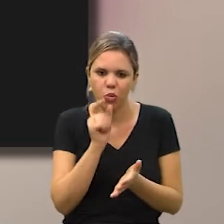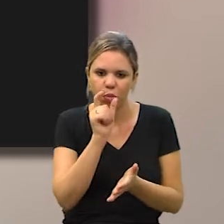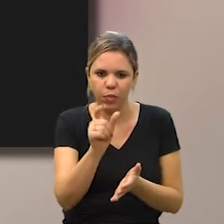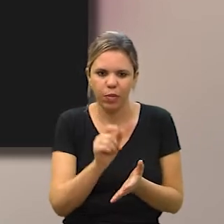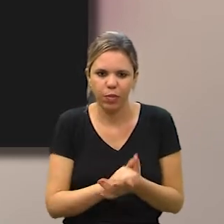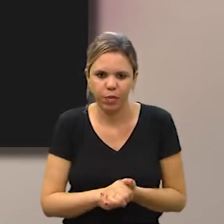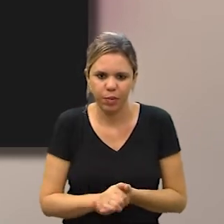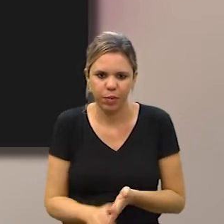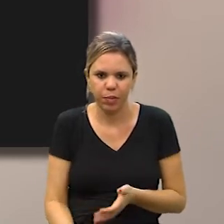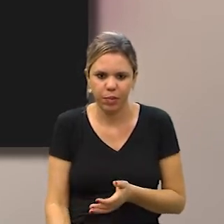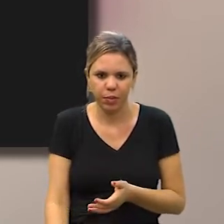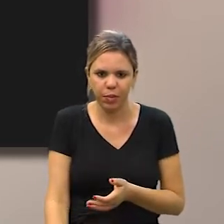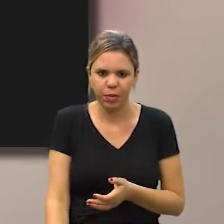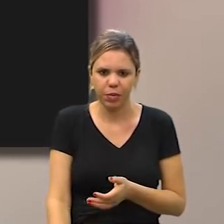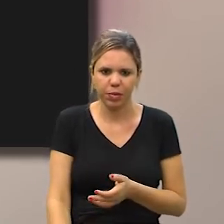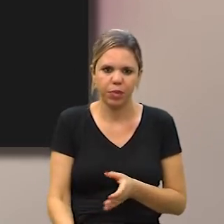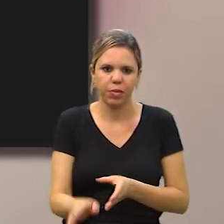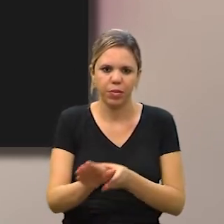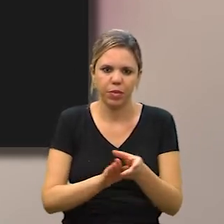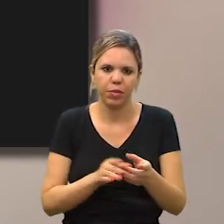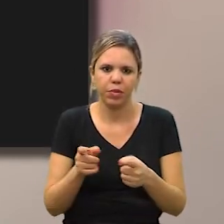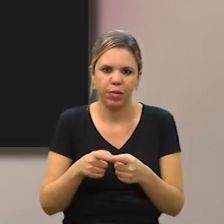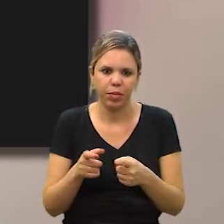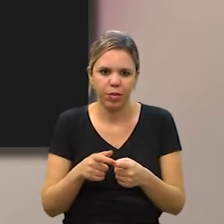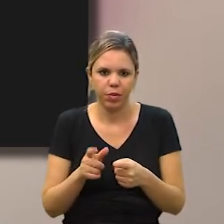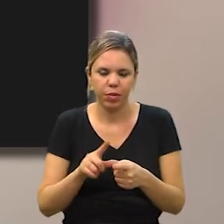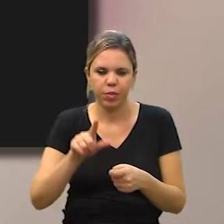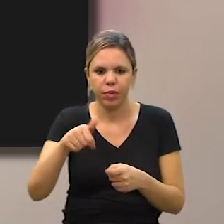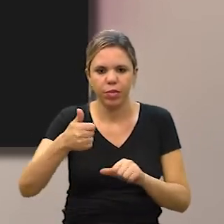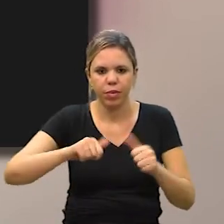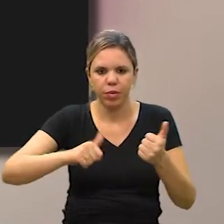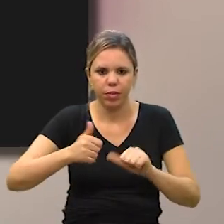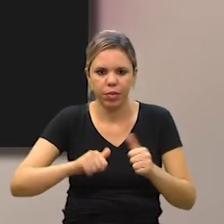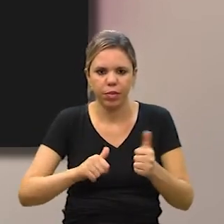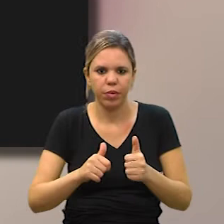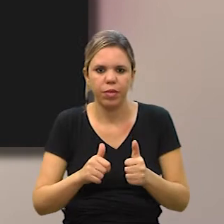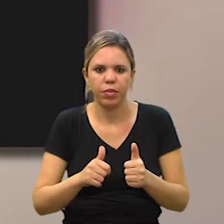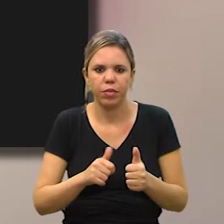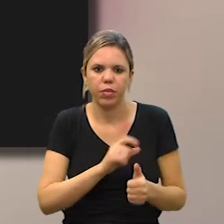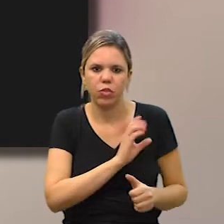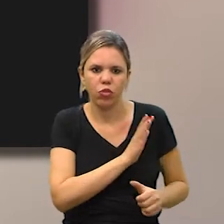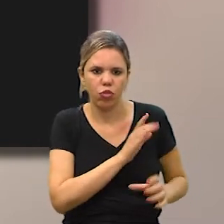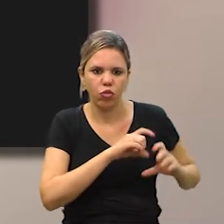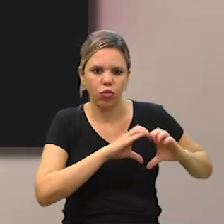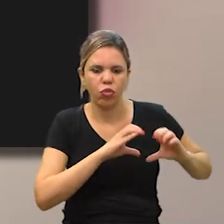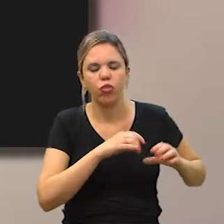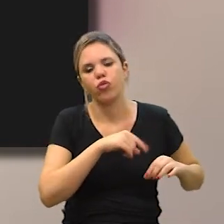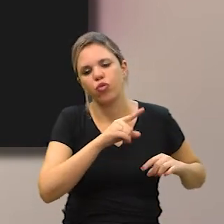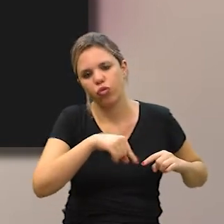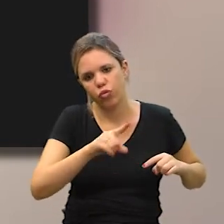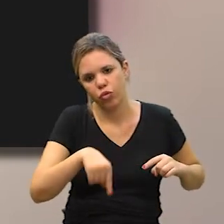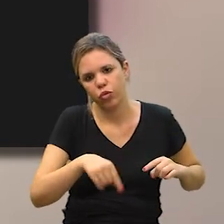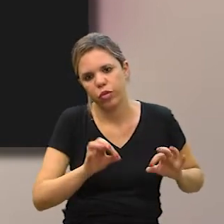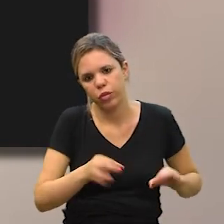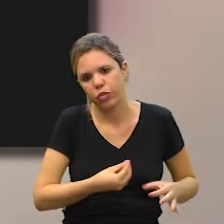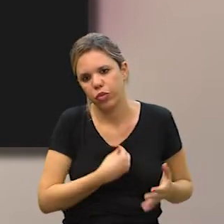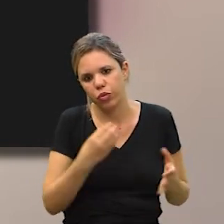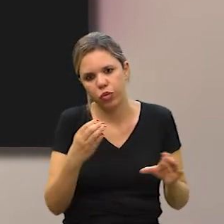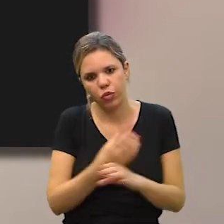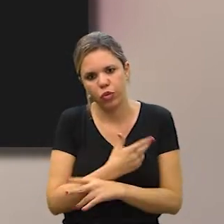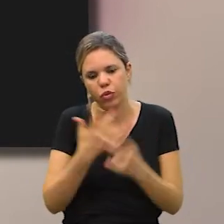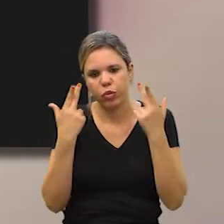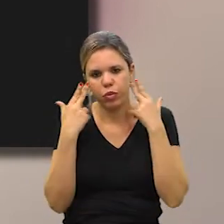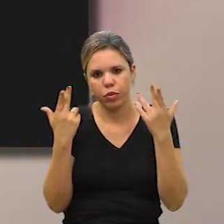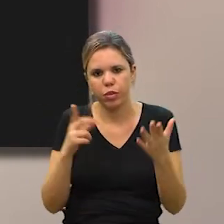faltou a palavra desde que orientado pelo médico após avaliação da parte cardiológica WhatsApp tem uma vida